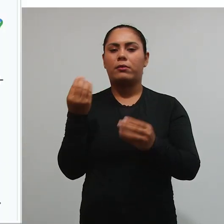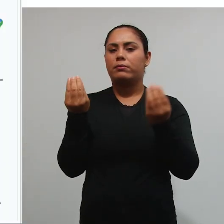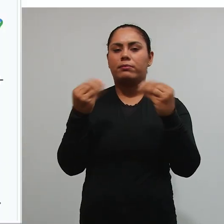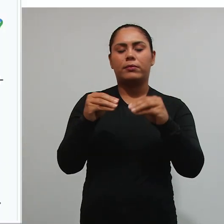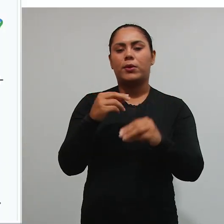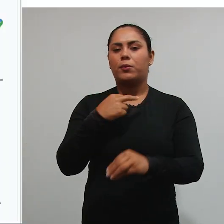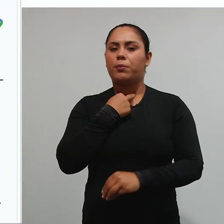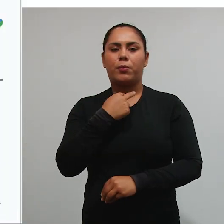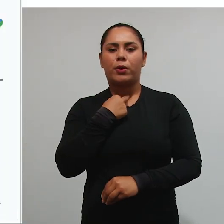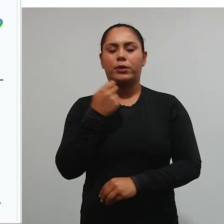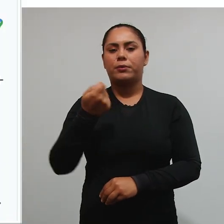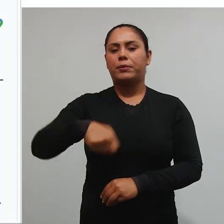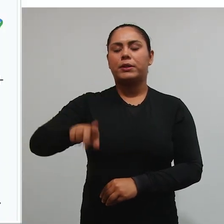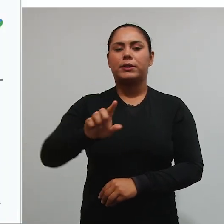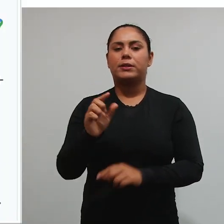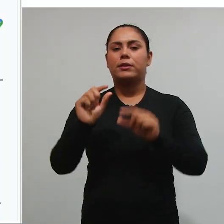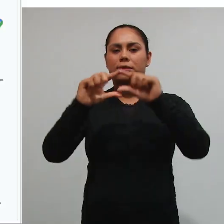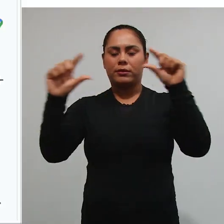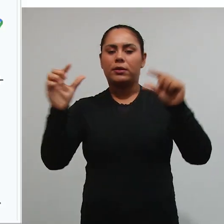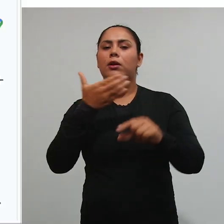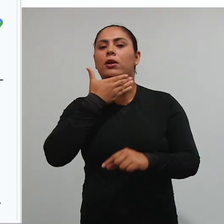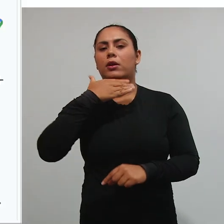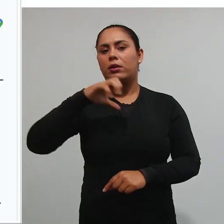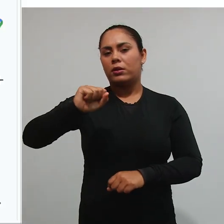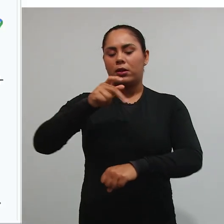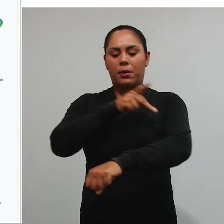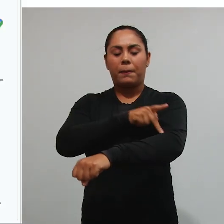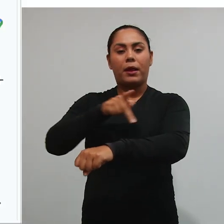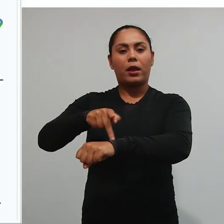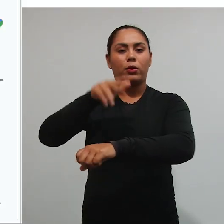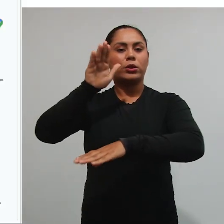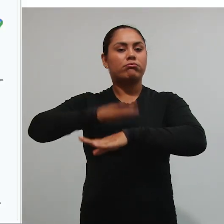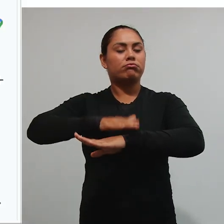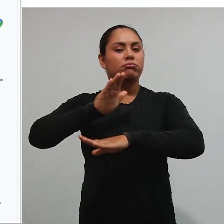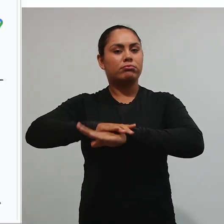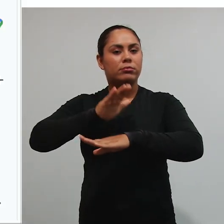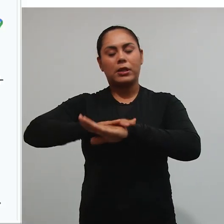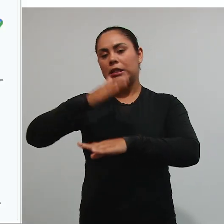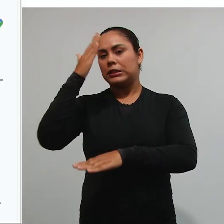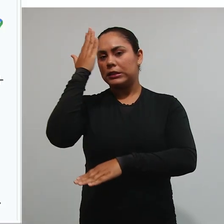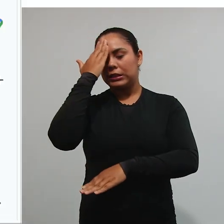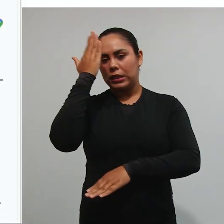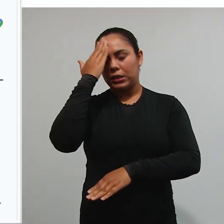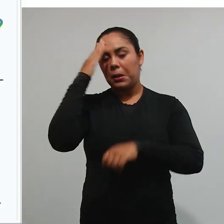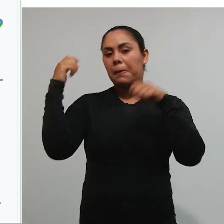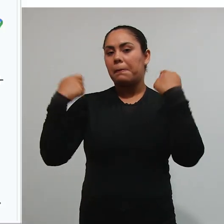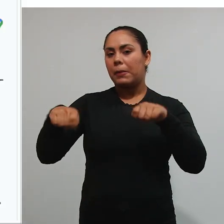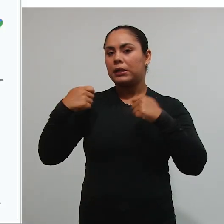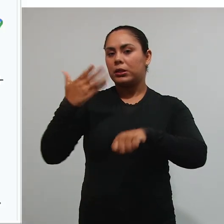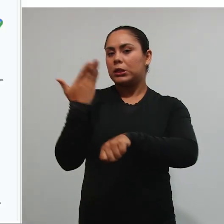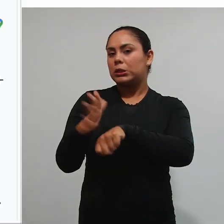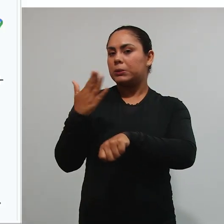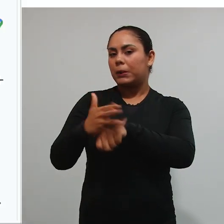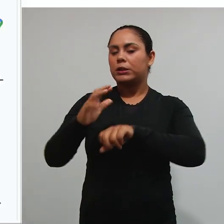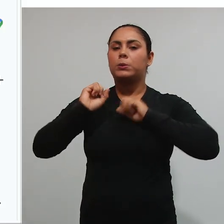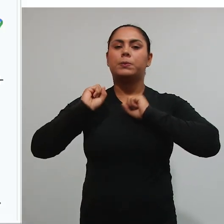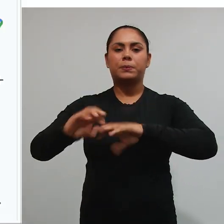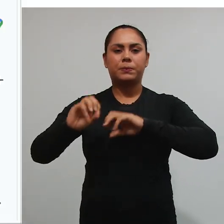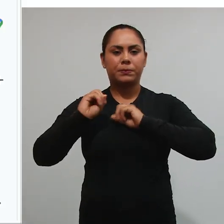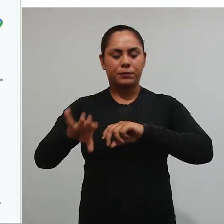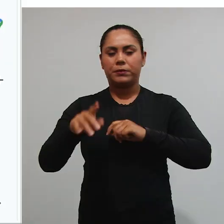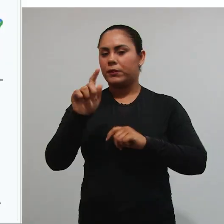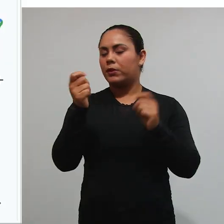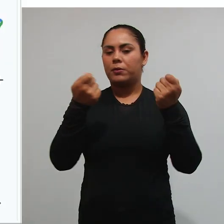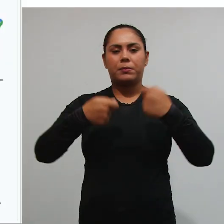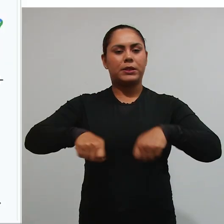tá bom? Então, por exemplo, o nome da obra do Paulo Freire é Pedagogia da Autonomia, Saberes Necessários à Prática Educativa. Então,